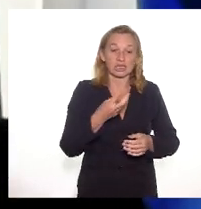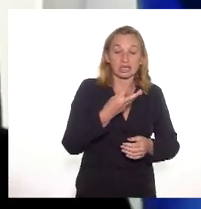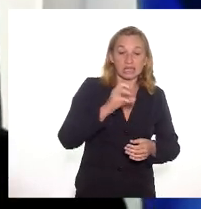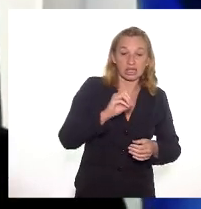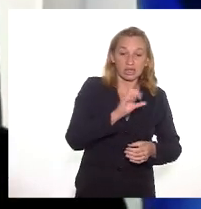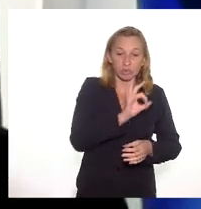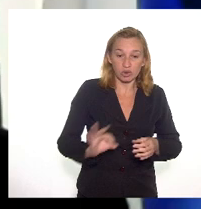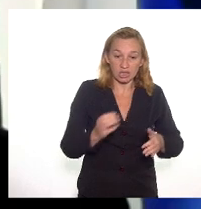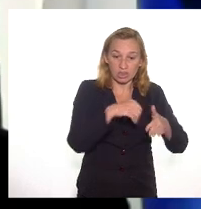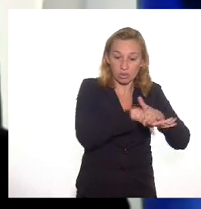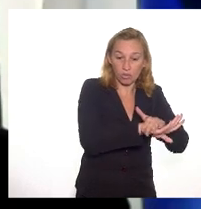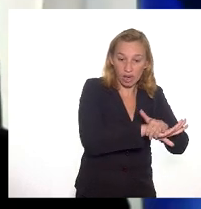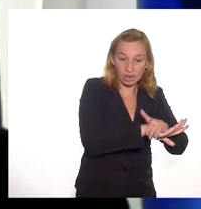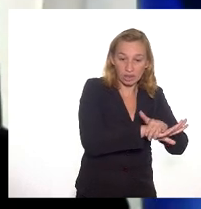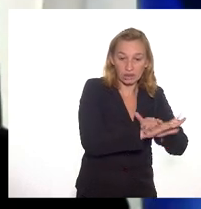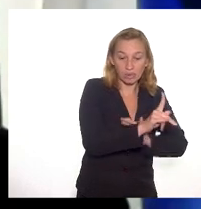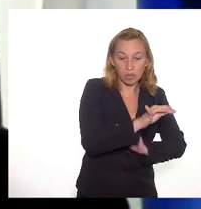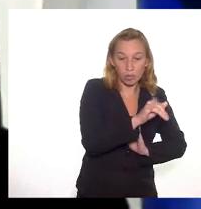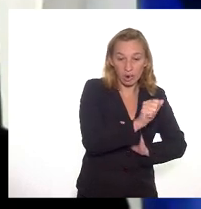30% vai para o fundo.